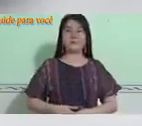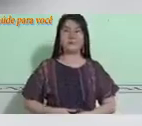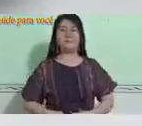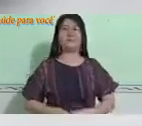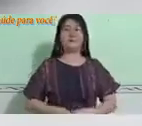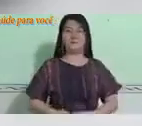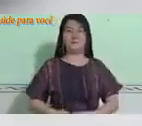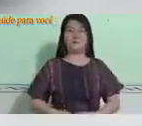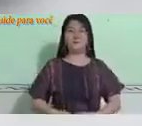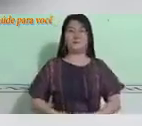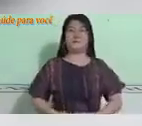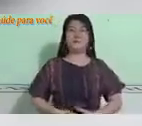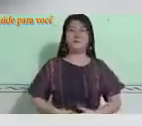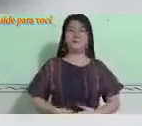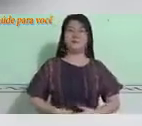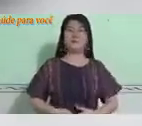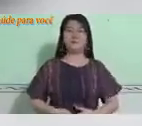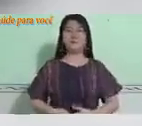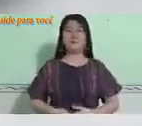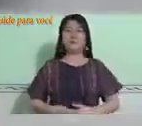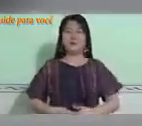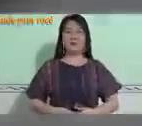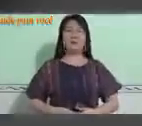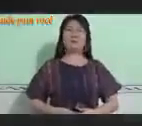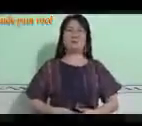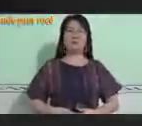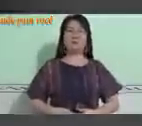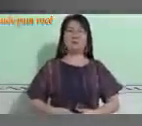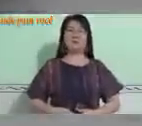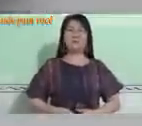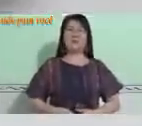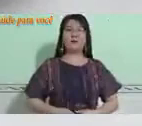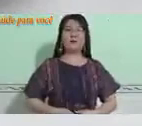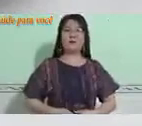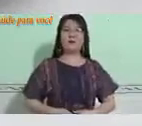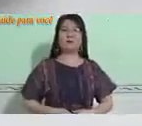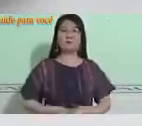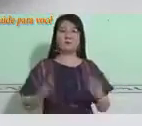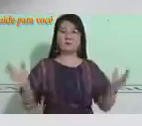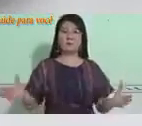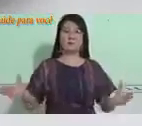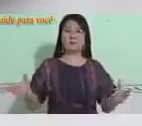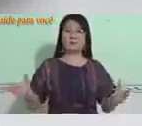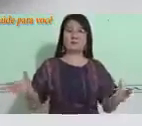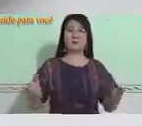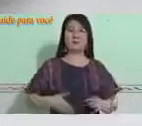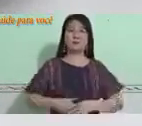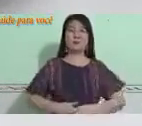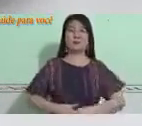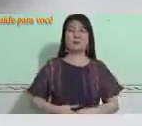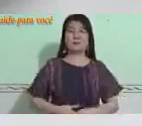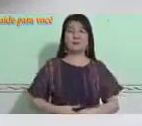infecções, tumores, problema nos rins ou ser congênito, No entanto, em todas as situações é recomendado que